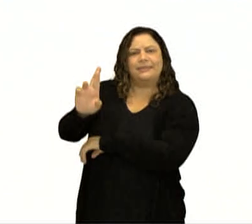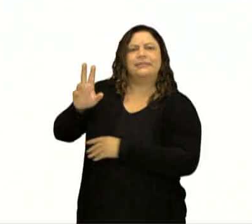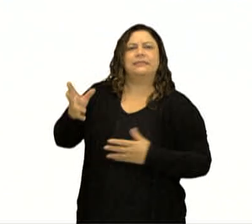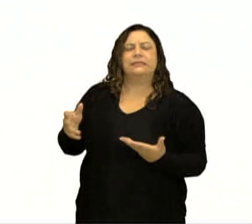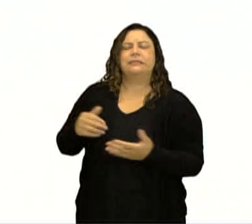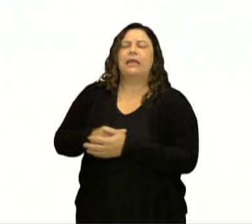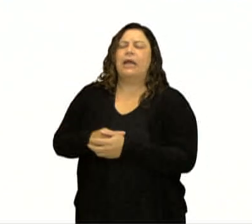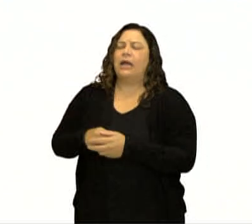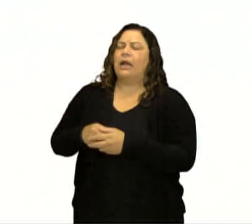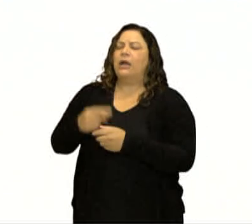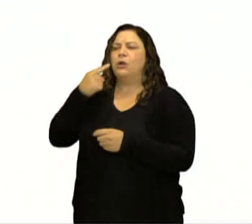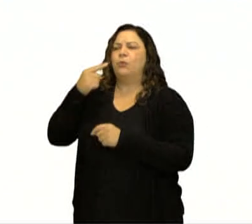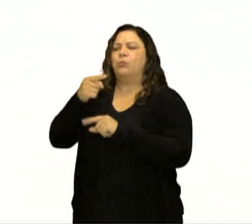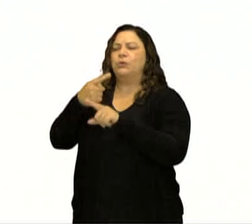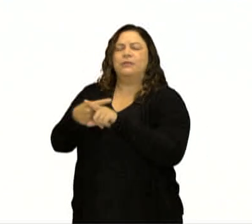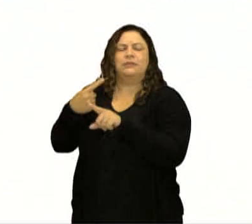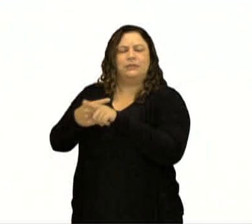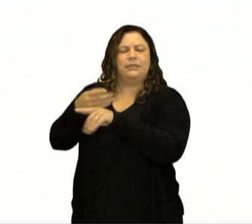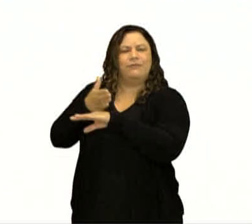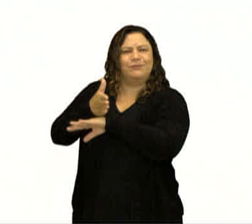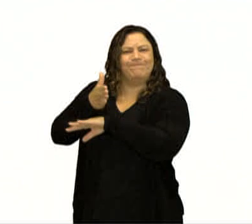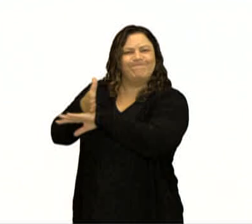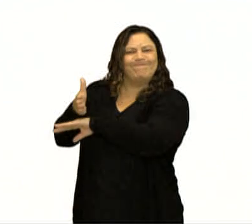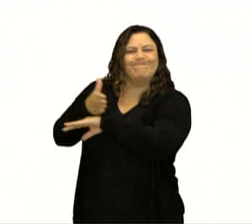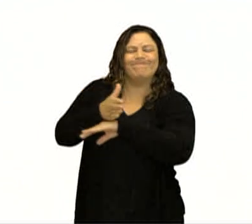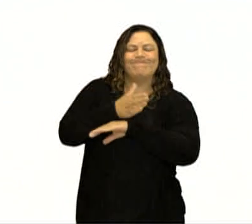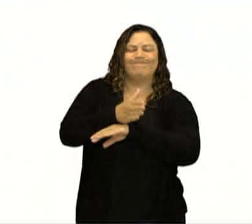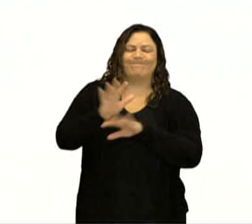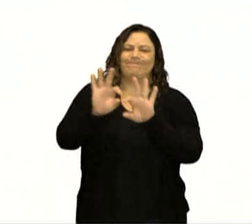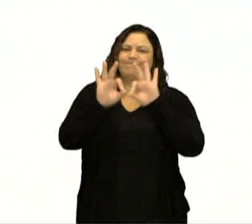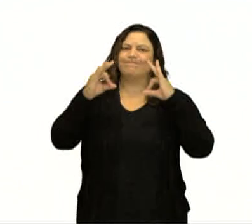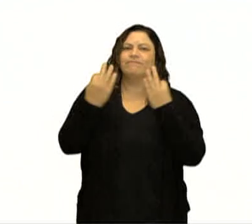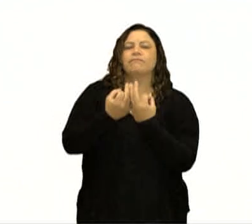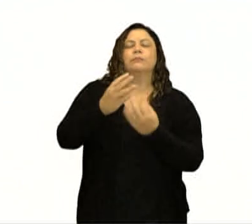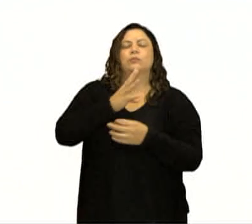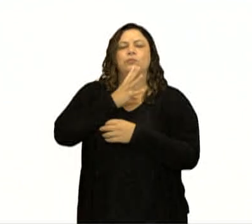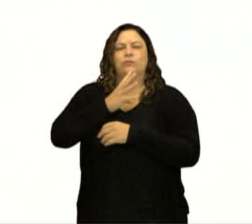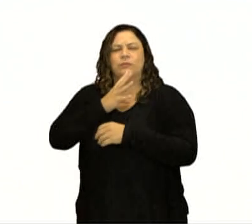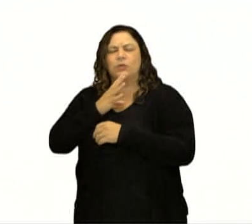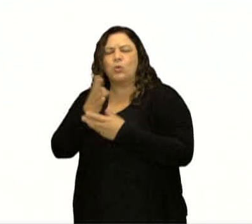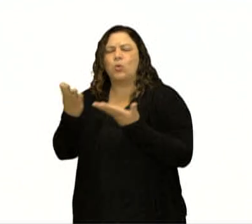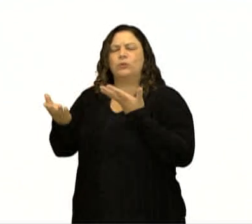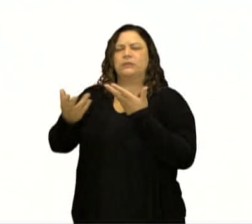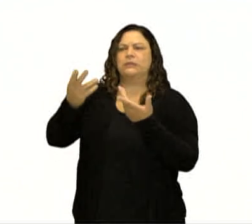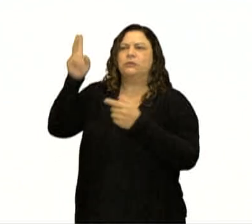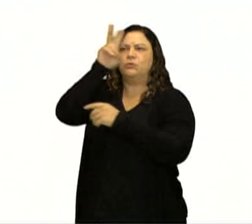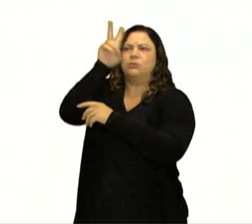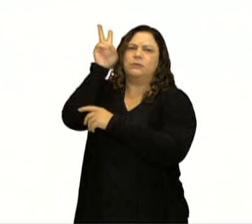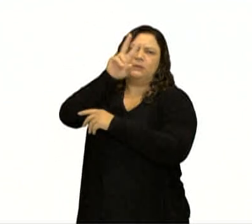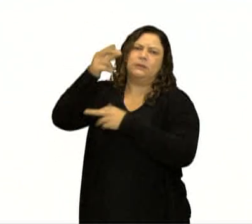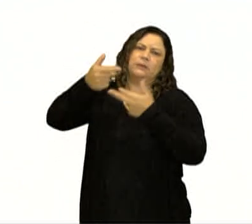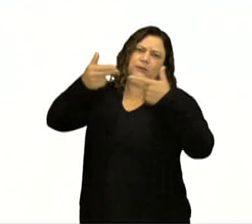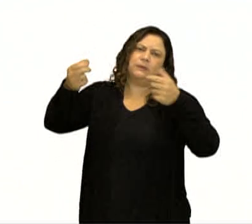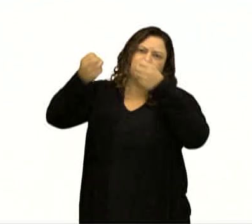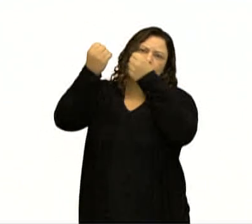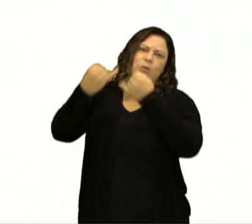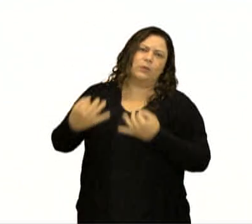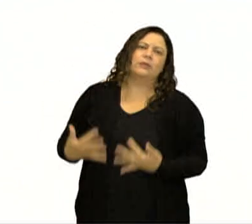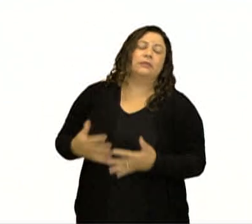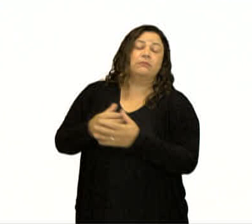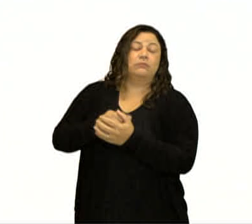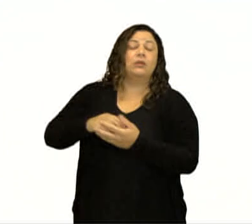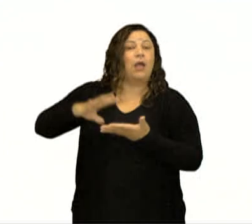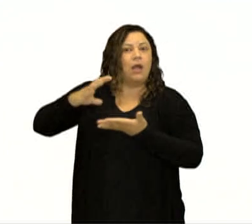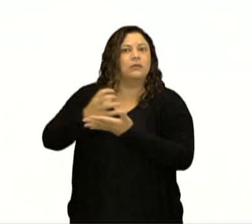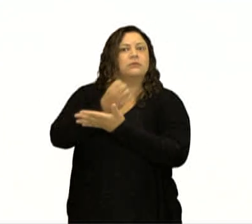chegando, sendo conhecido ali dentro daquela família e segundo várias histórias que se contam, ele chegou a